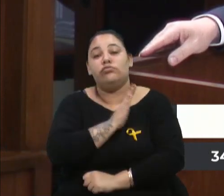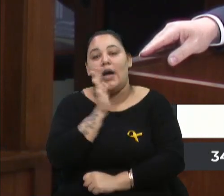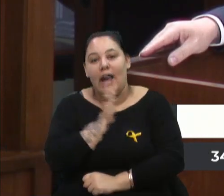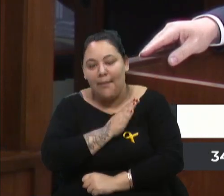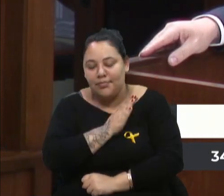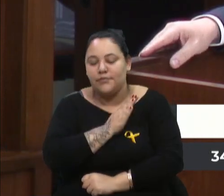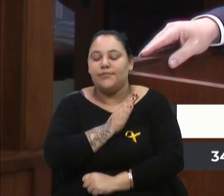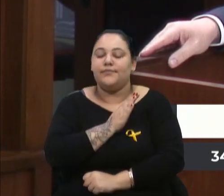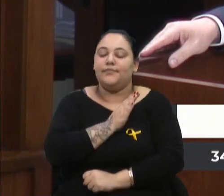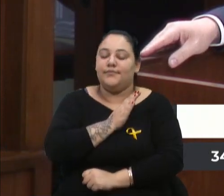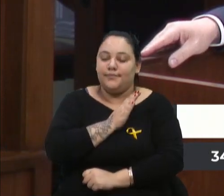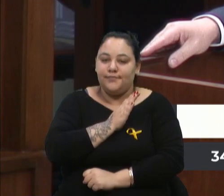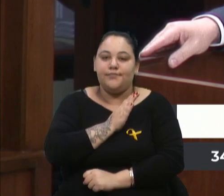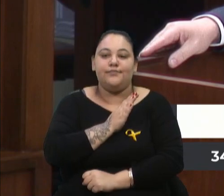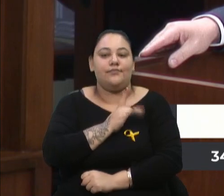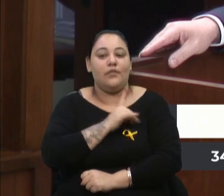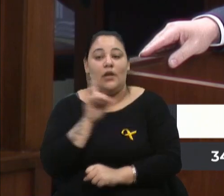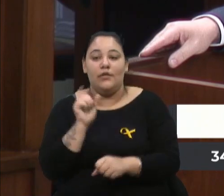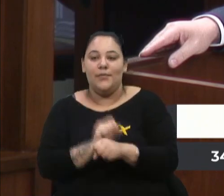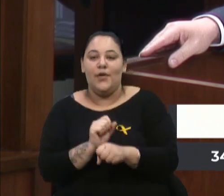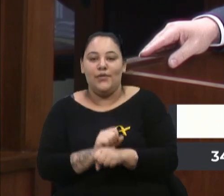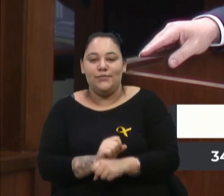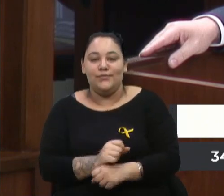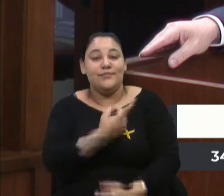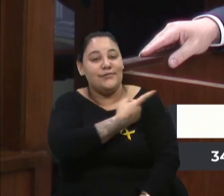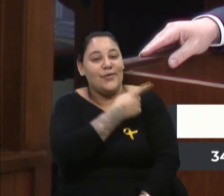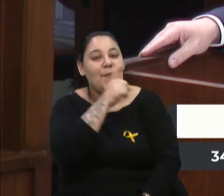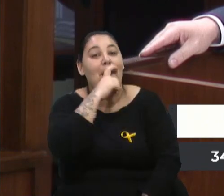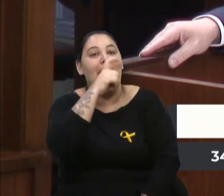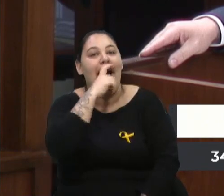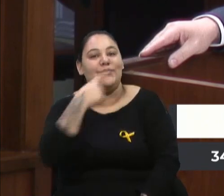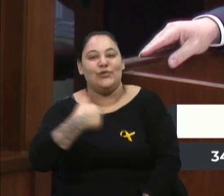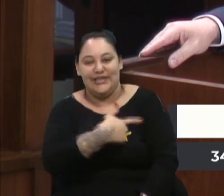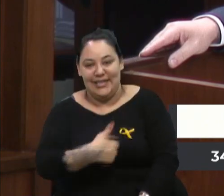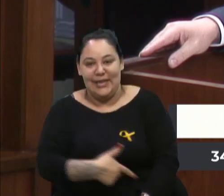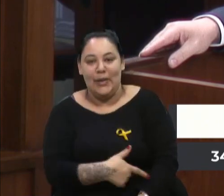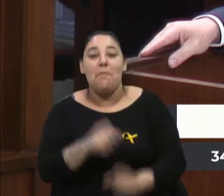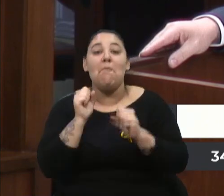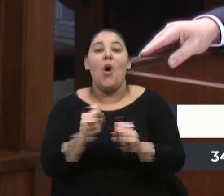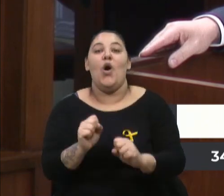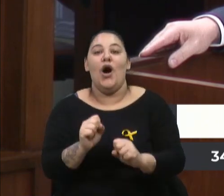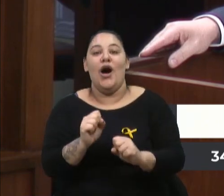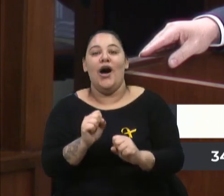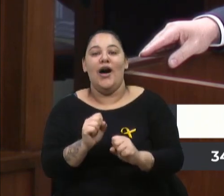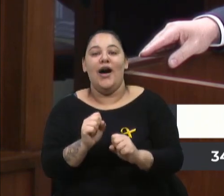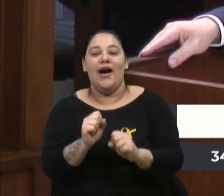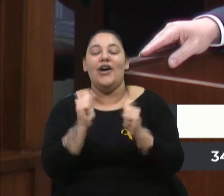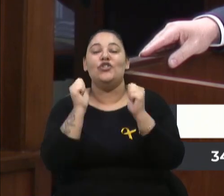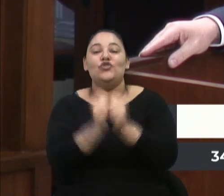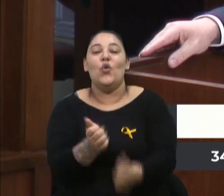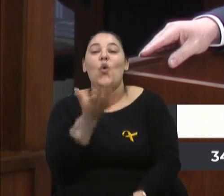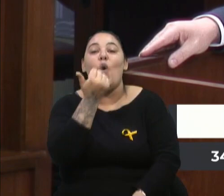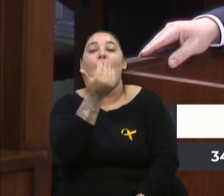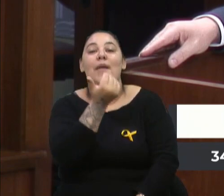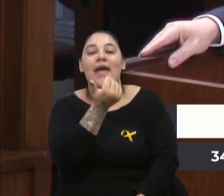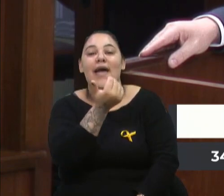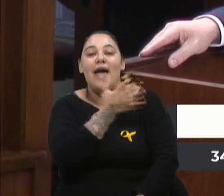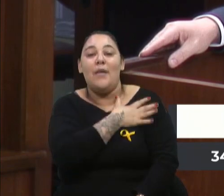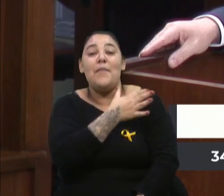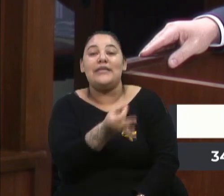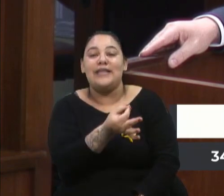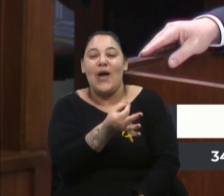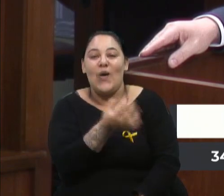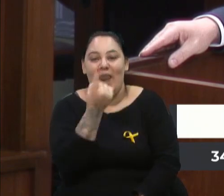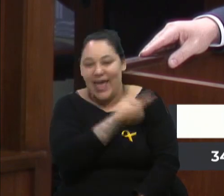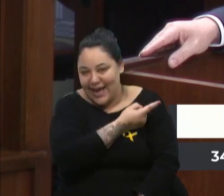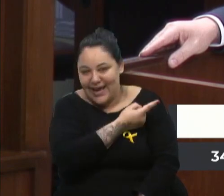muito tempo, o pai do vereador Zanquim possa, junto com ele, comer o tão sonhado pastel lá no mercado público. Eu